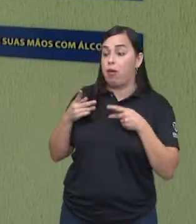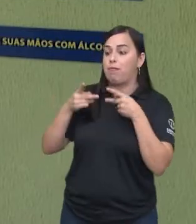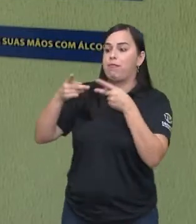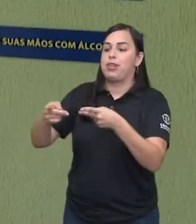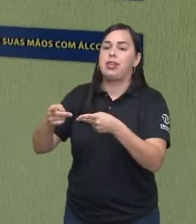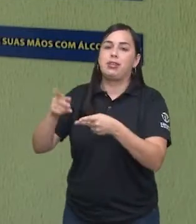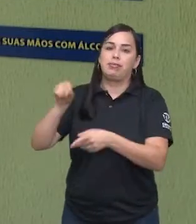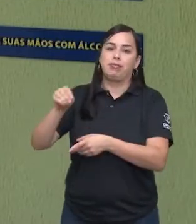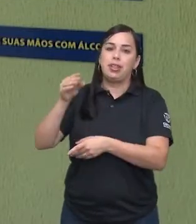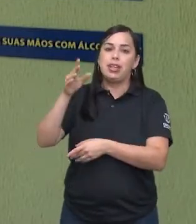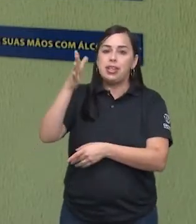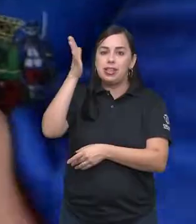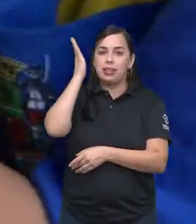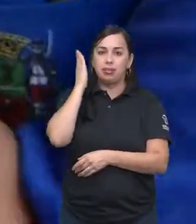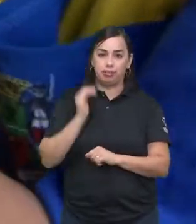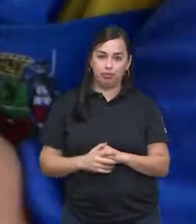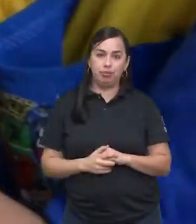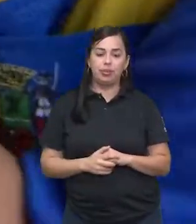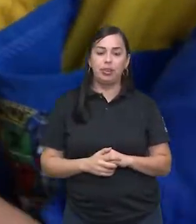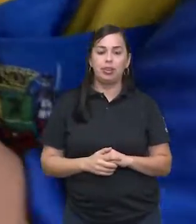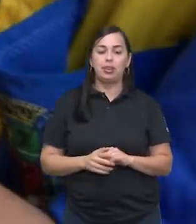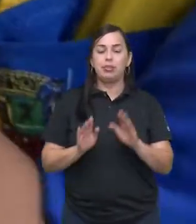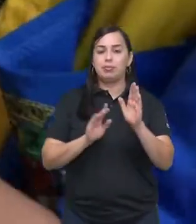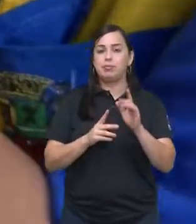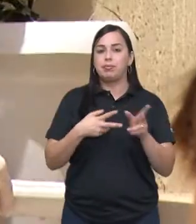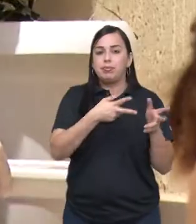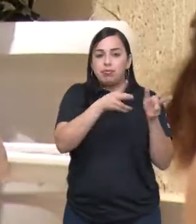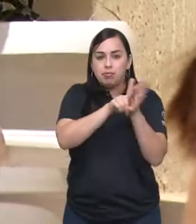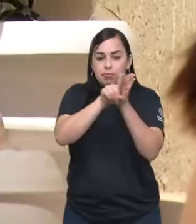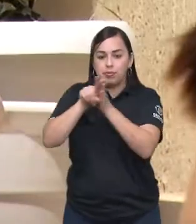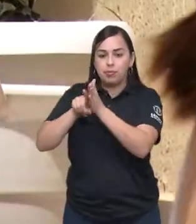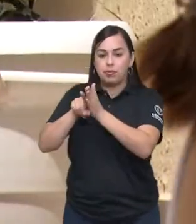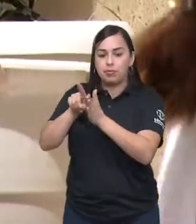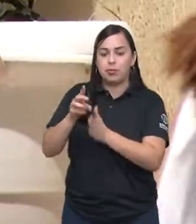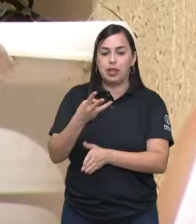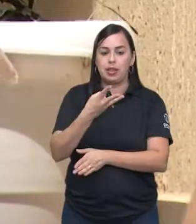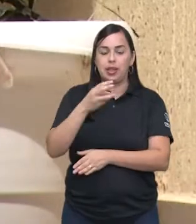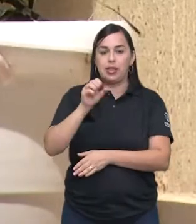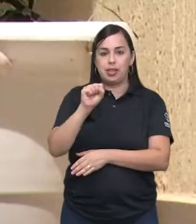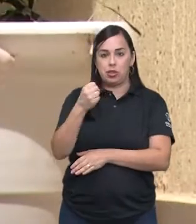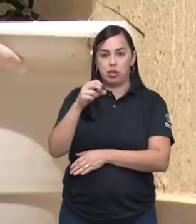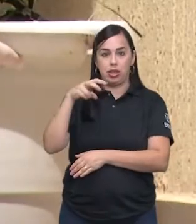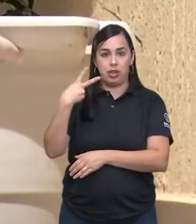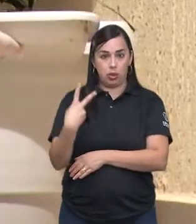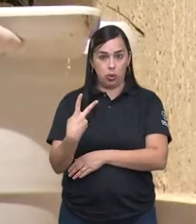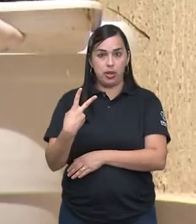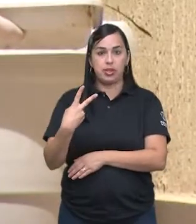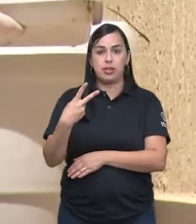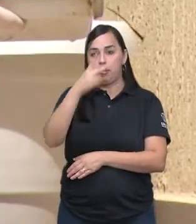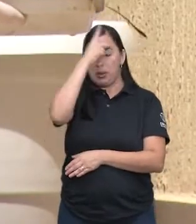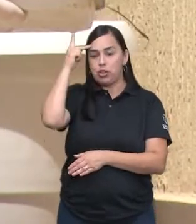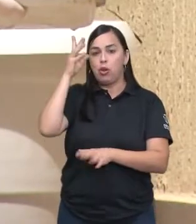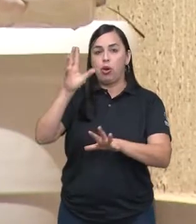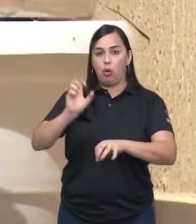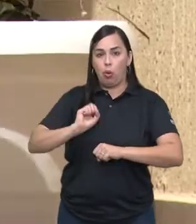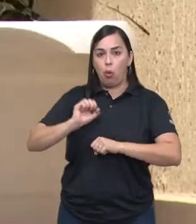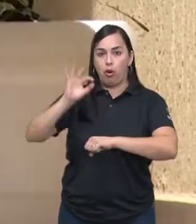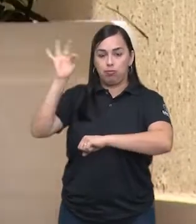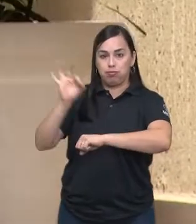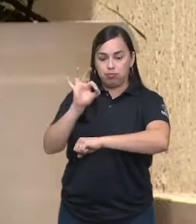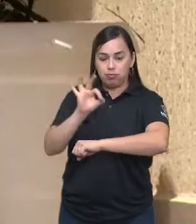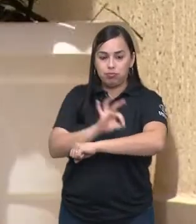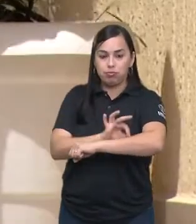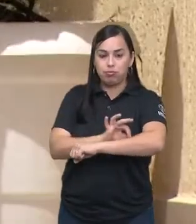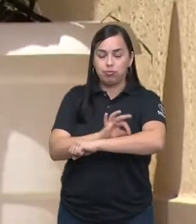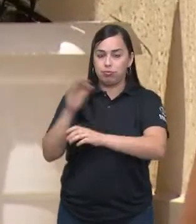inspeções cotidianas contra a dengue. Pelo levantamento feito, foram confirmados 382 casos em São José até